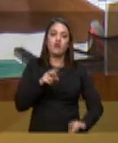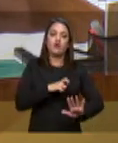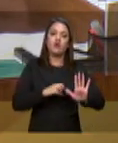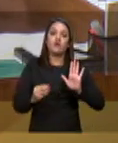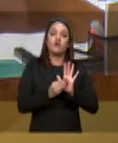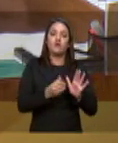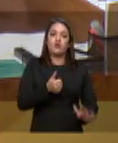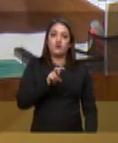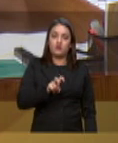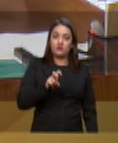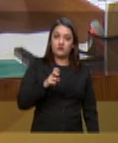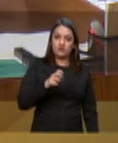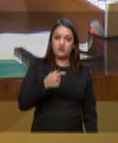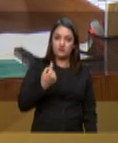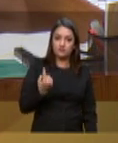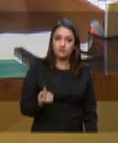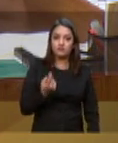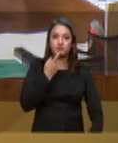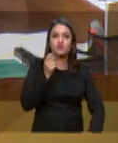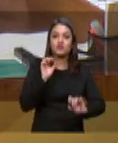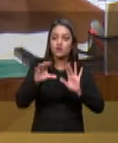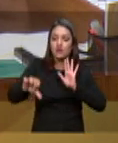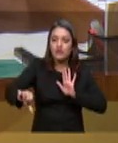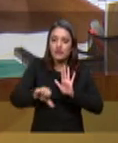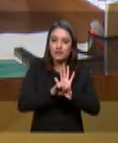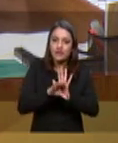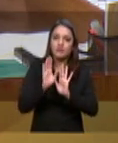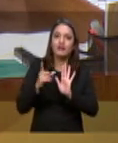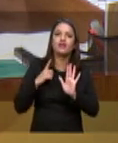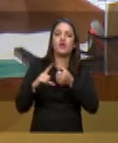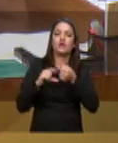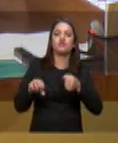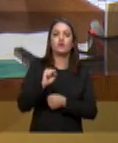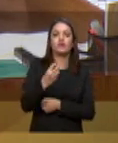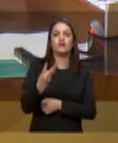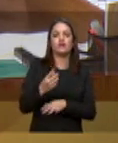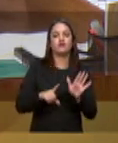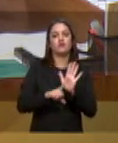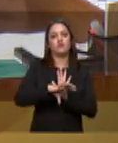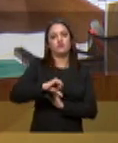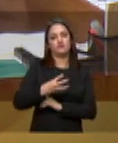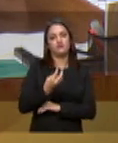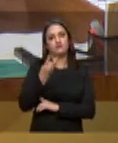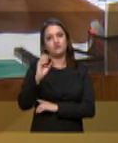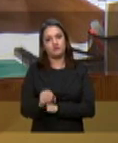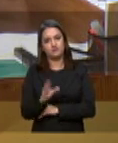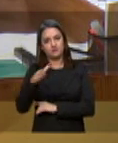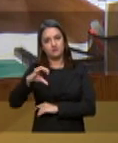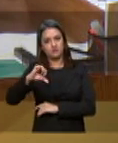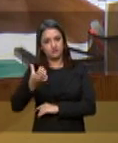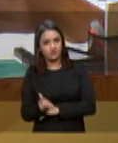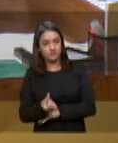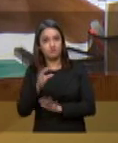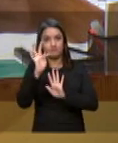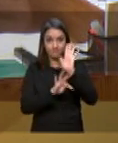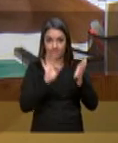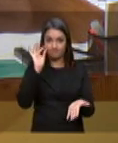se dirigem exclusivamente aos crimes materiais então prescritos no artigo 83 da Lei 9.430, de 96, na sua redação